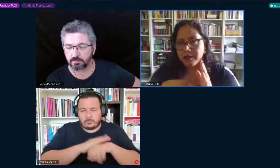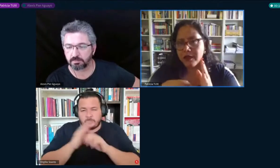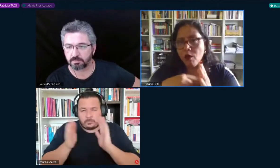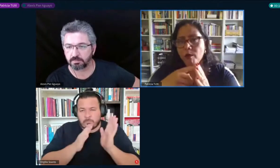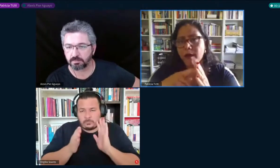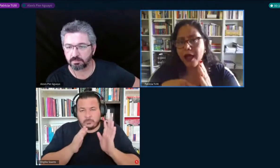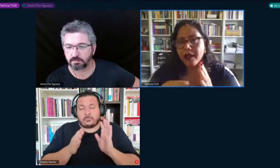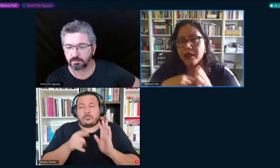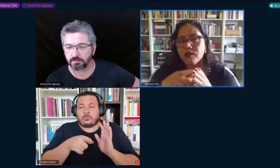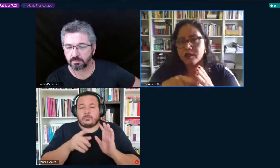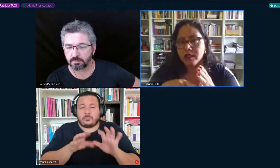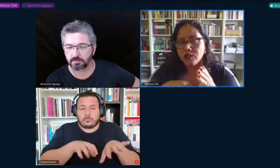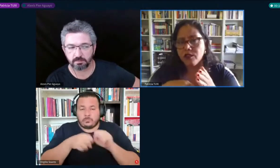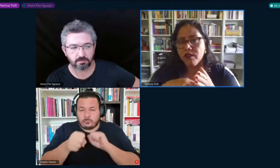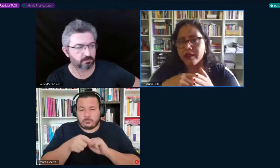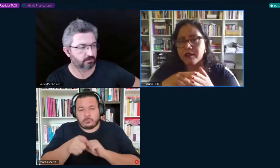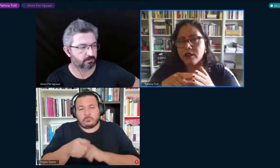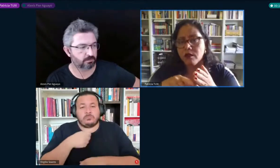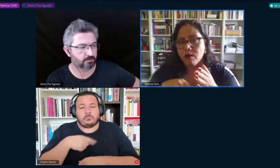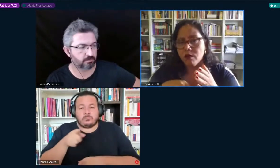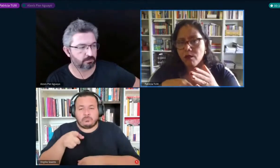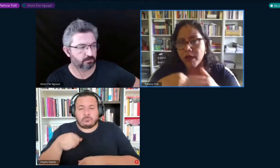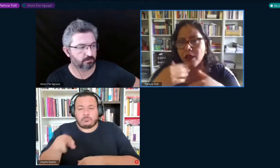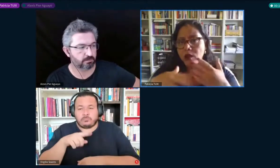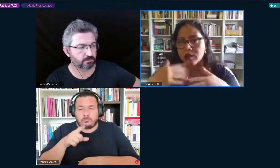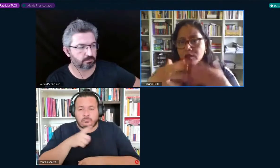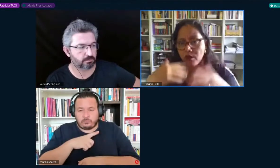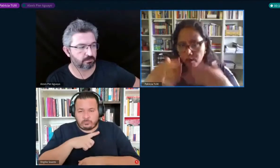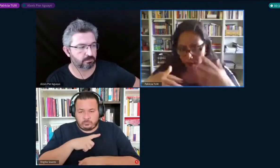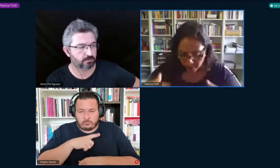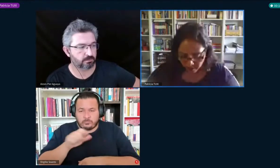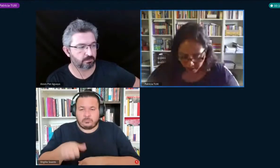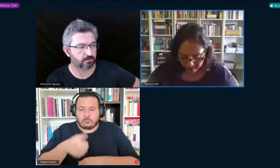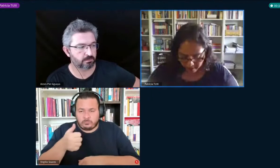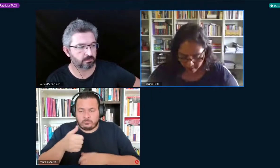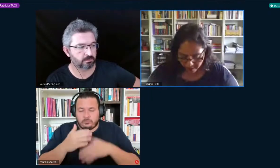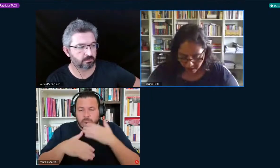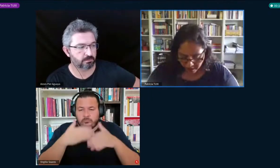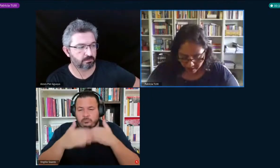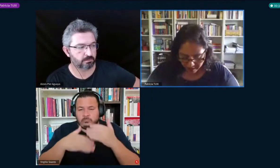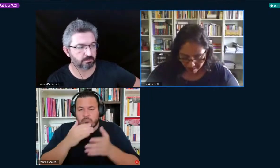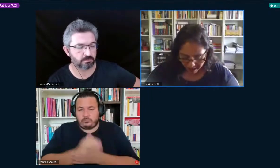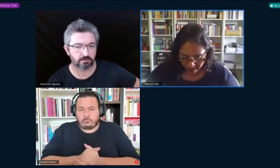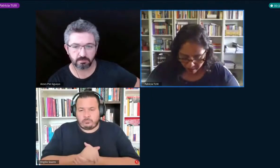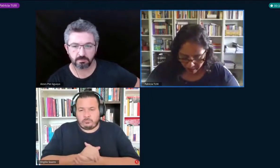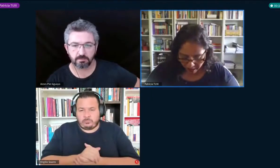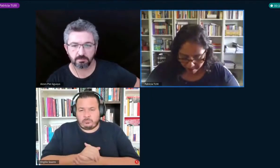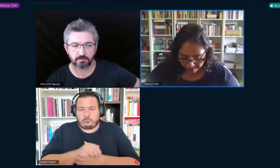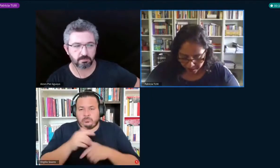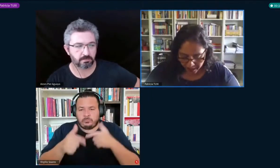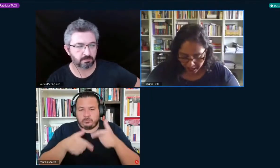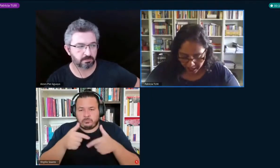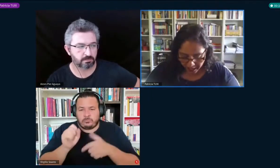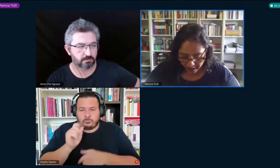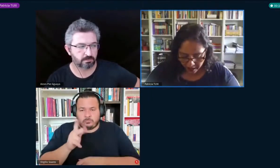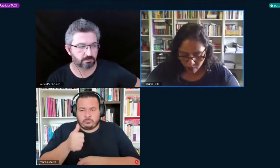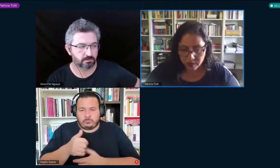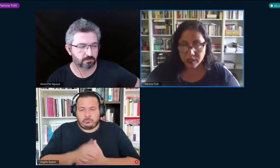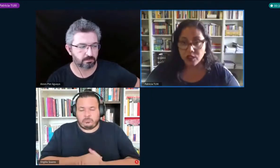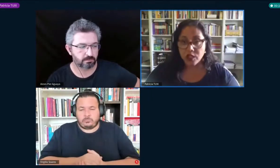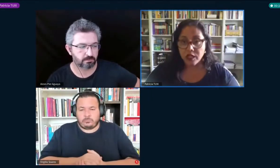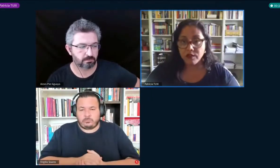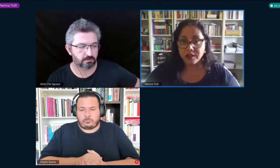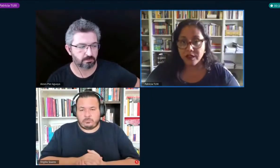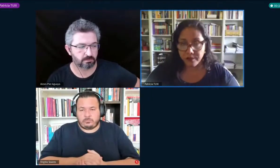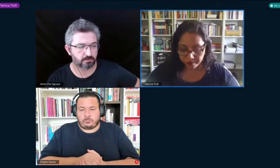dessa formação para que vocês tivessem um melhor desenvolvimento trabalho, tá?